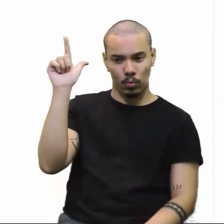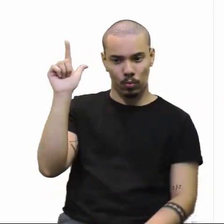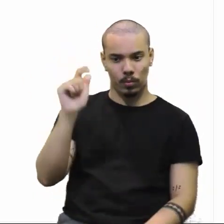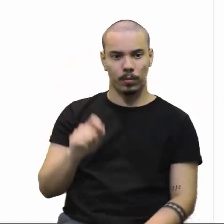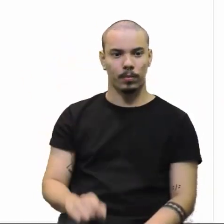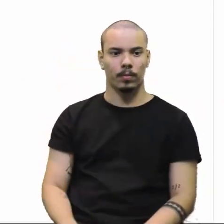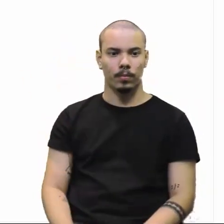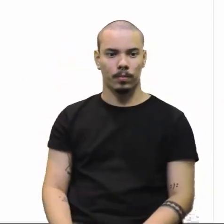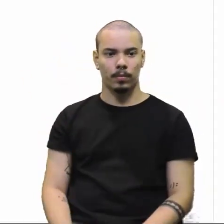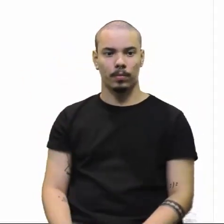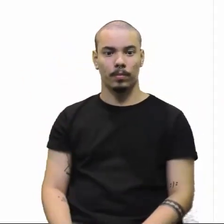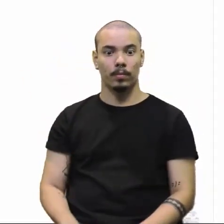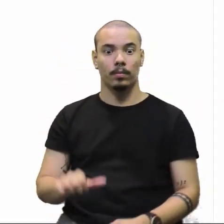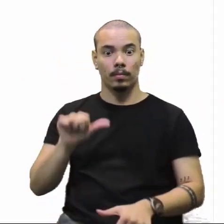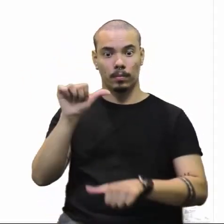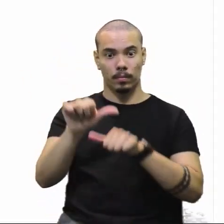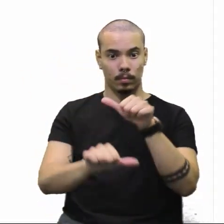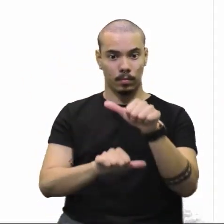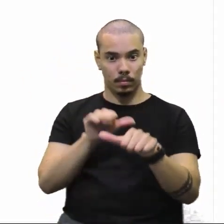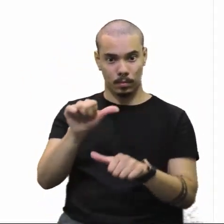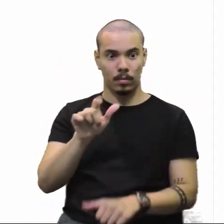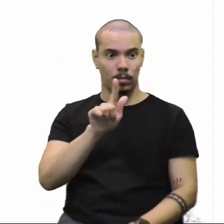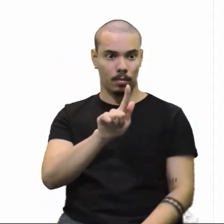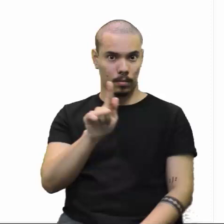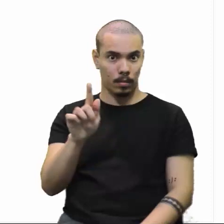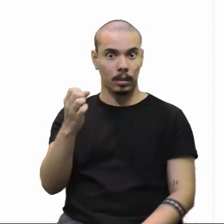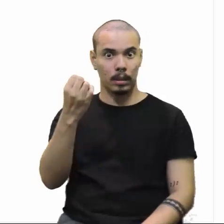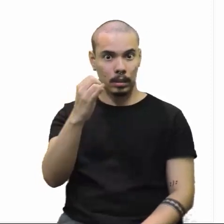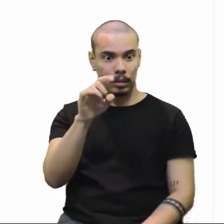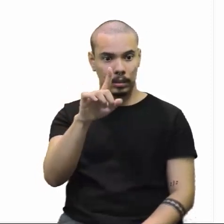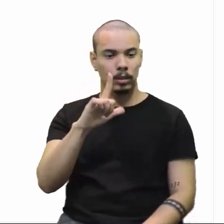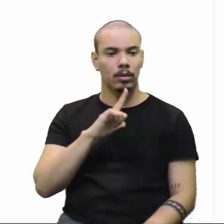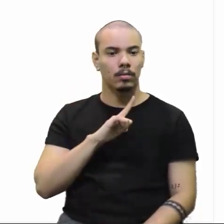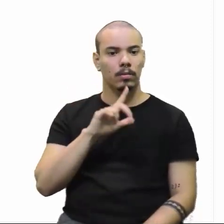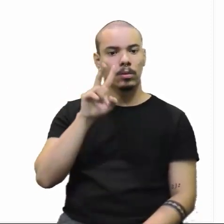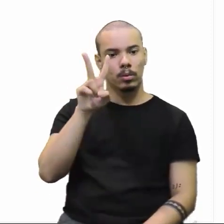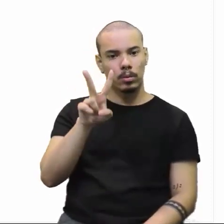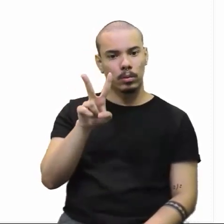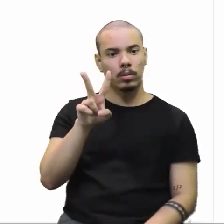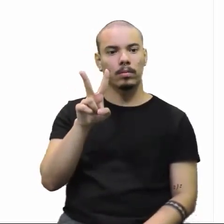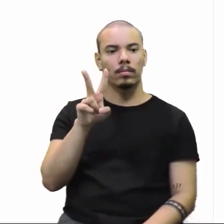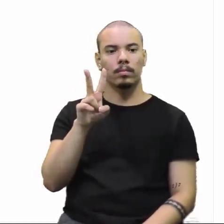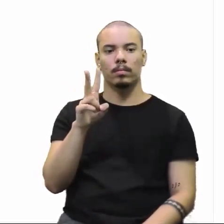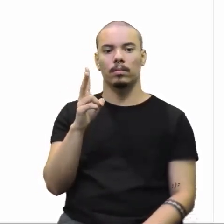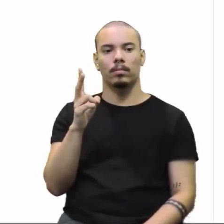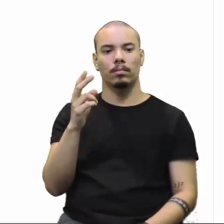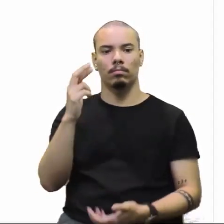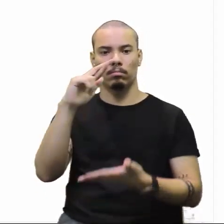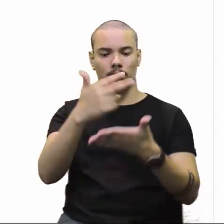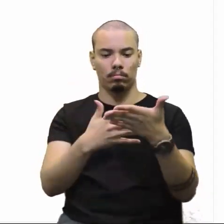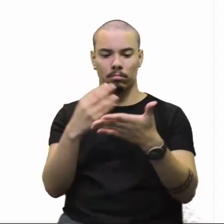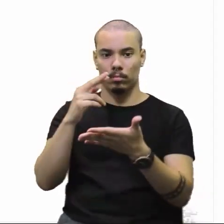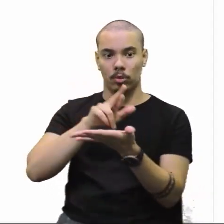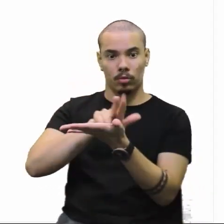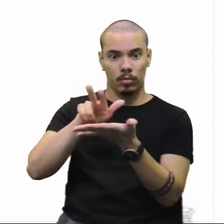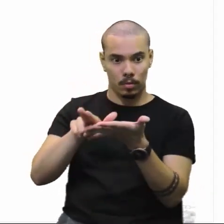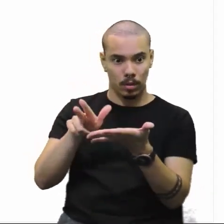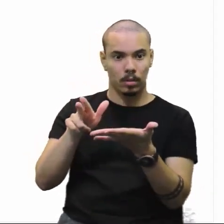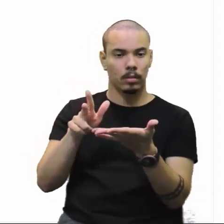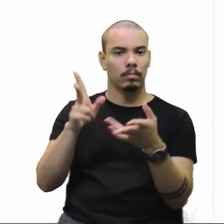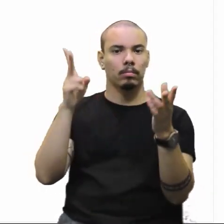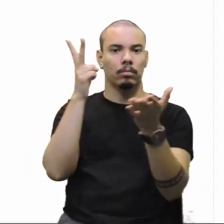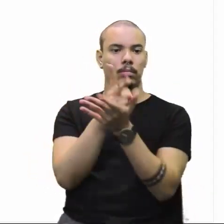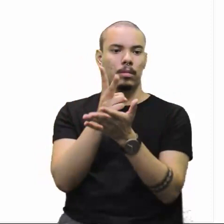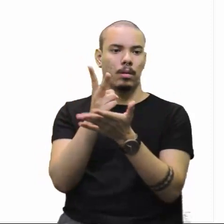As transformações de Galileu, se você tiver dois referenciais, um S e um S', né? Então, no